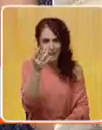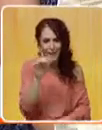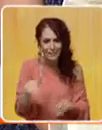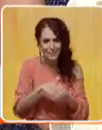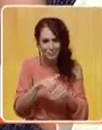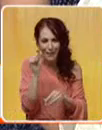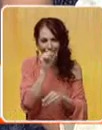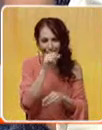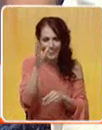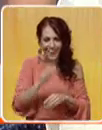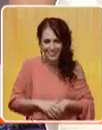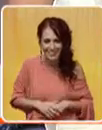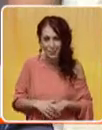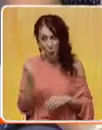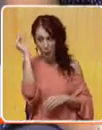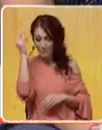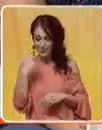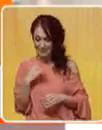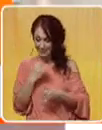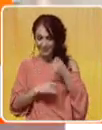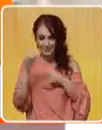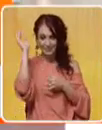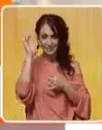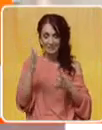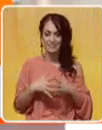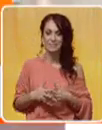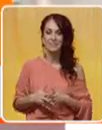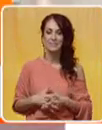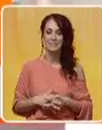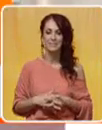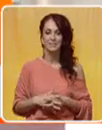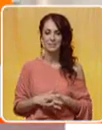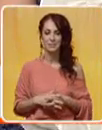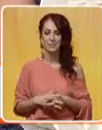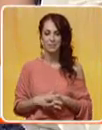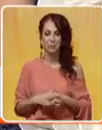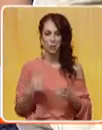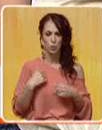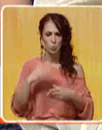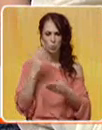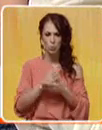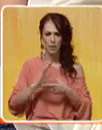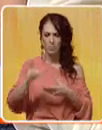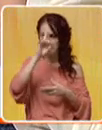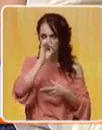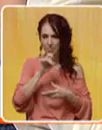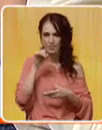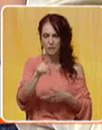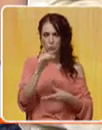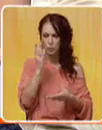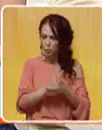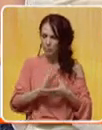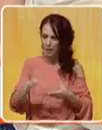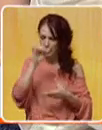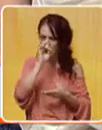exatamente tu apresent e eu apresento ol estou-te a dizer uma coisa eu nunca mais me tinha recordado disto